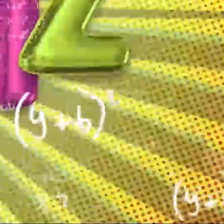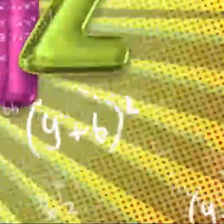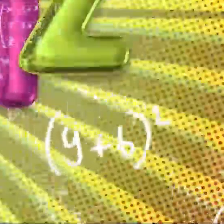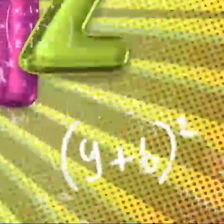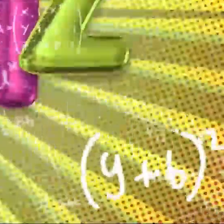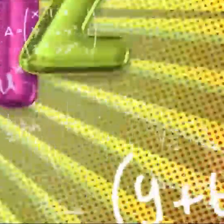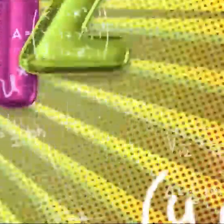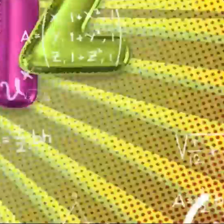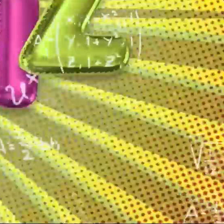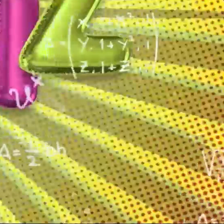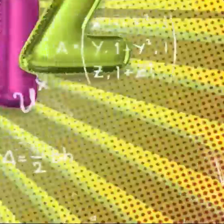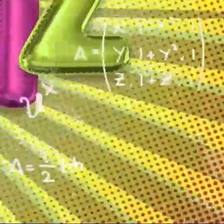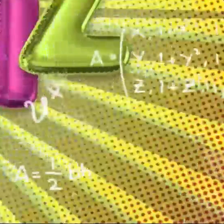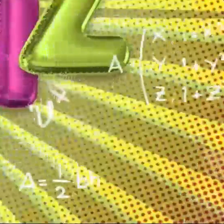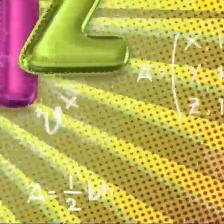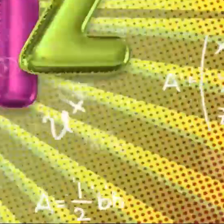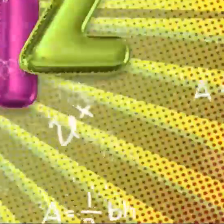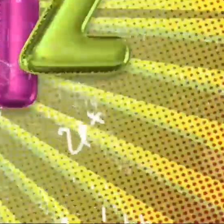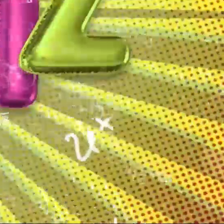quiz!